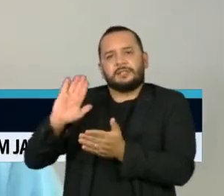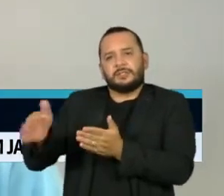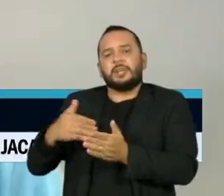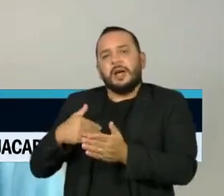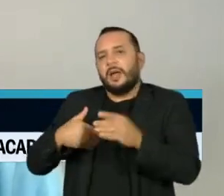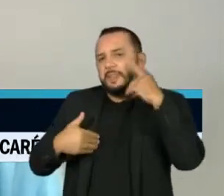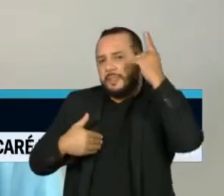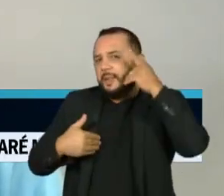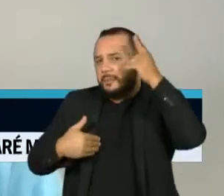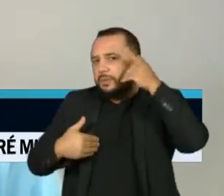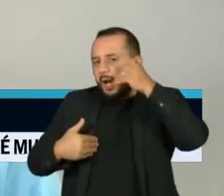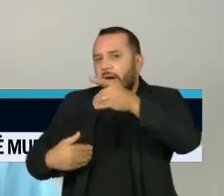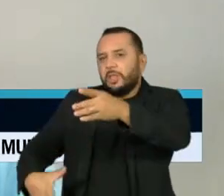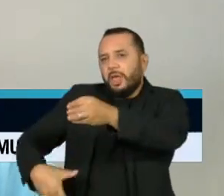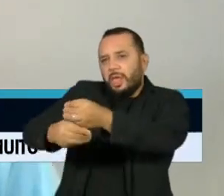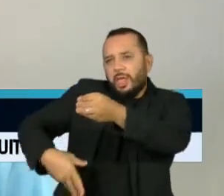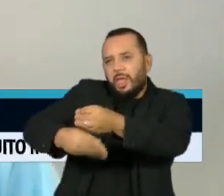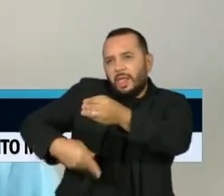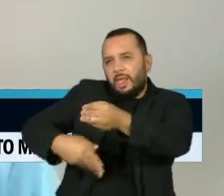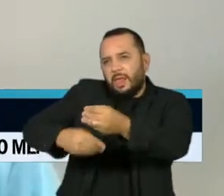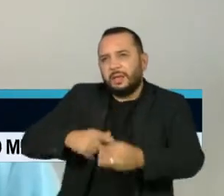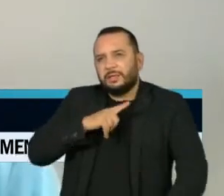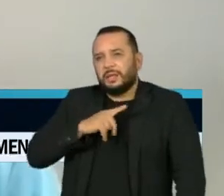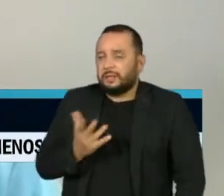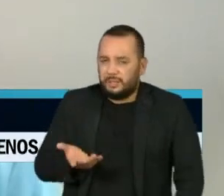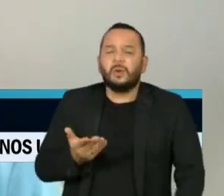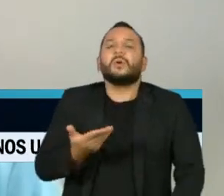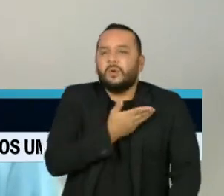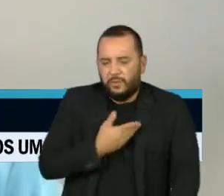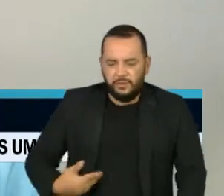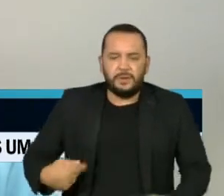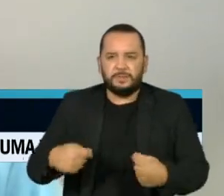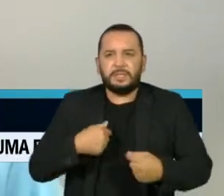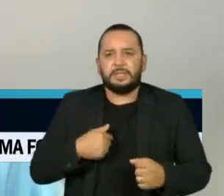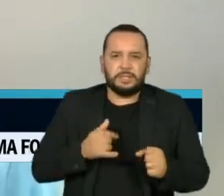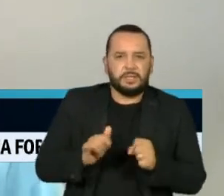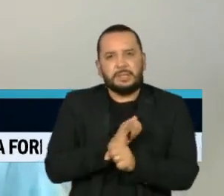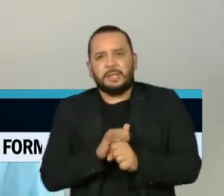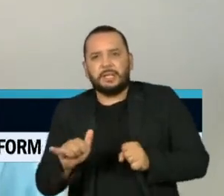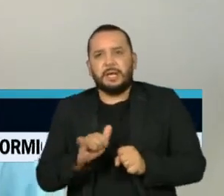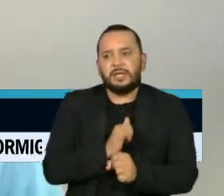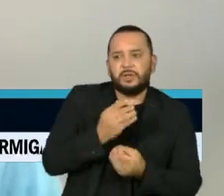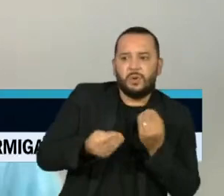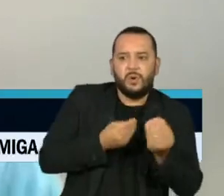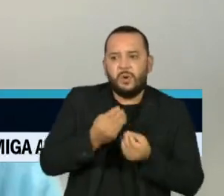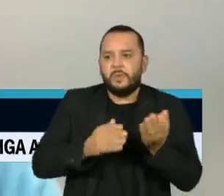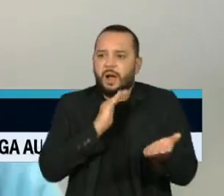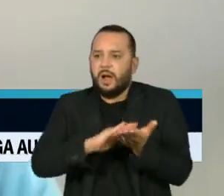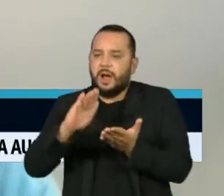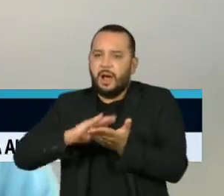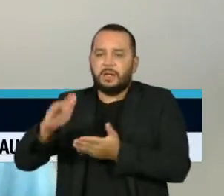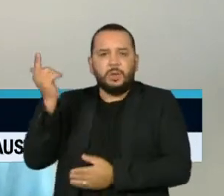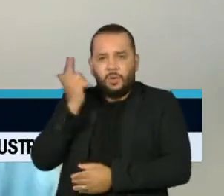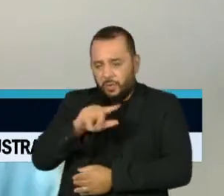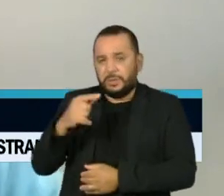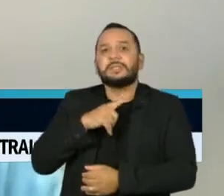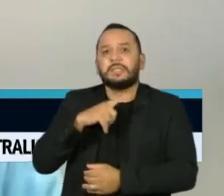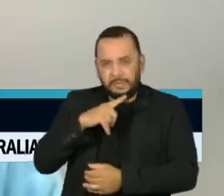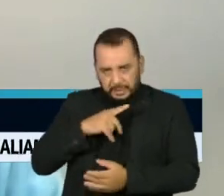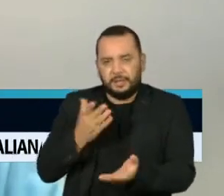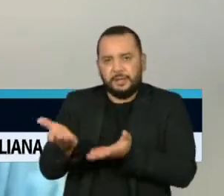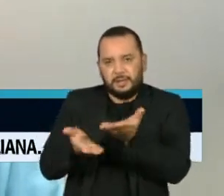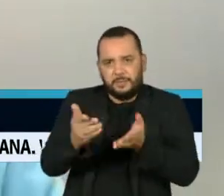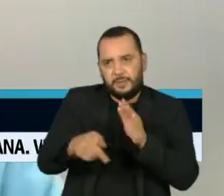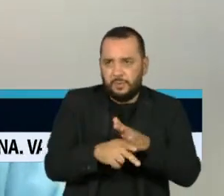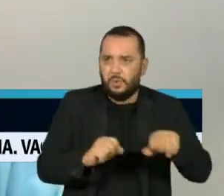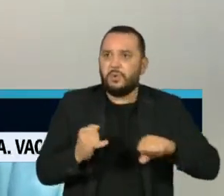mais. Quer dizer, o governo teria que redirecionar muitos gastos dele, né, para poder atender a pandemia e mesmo